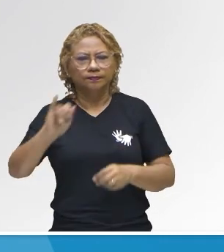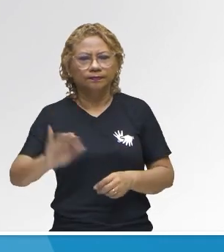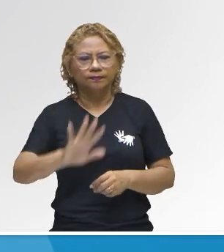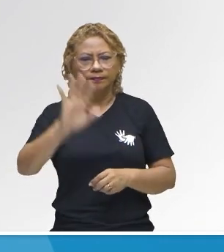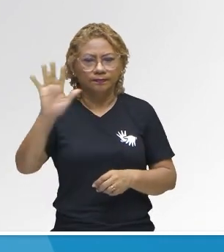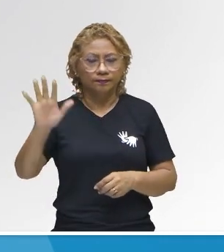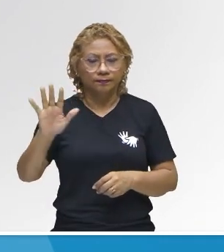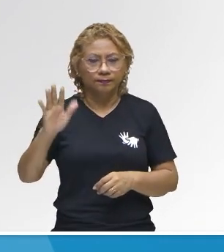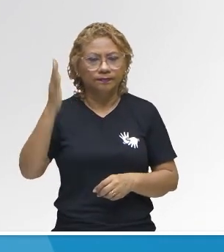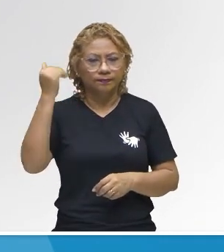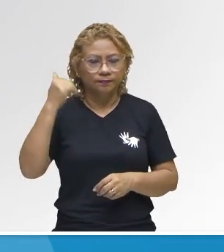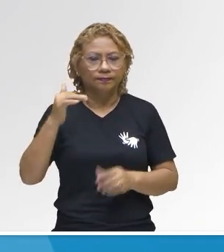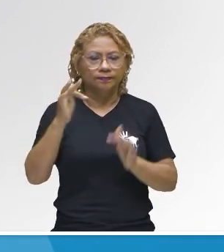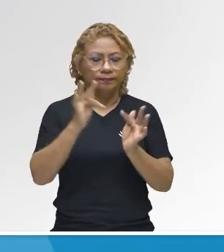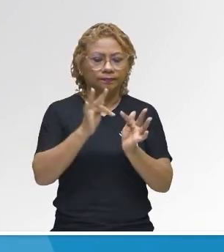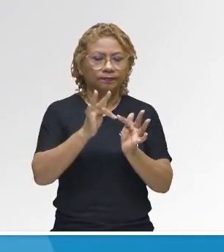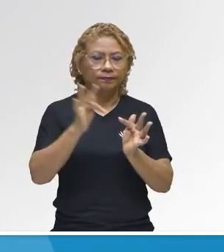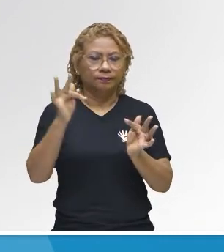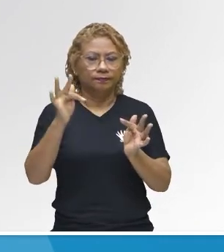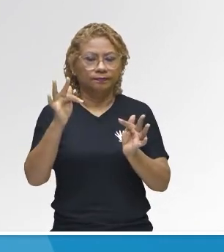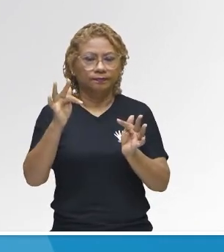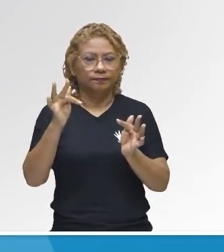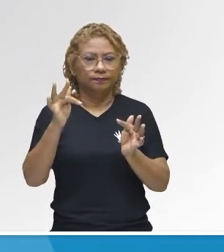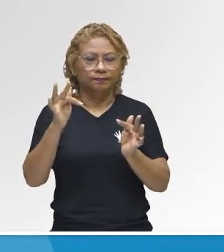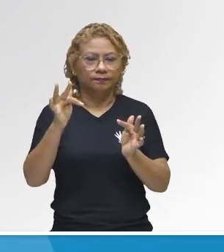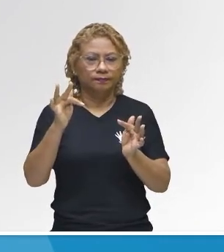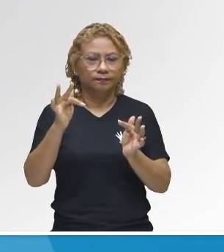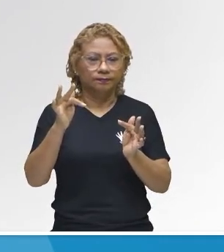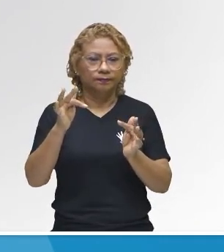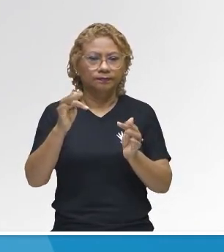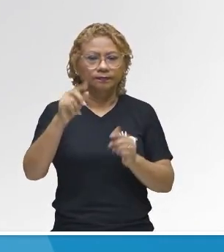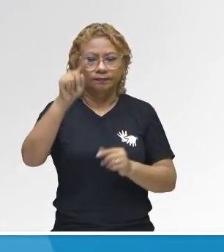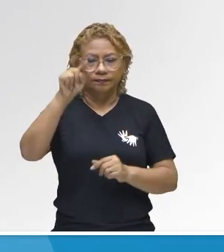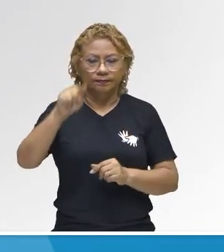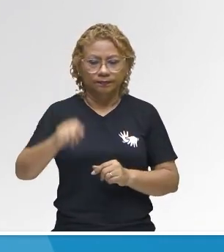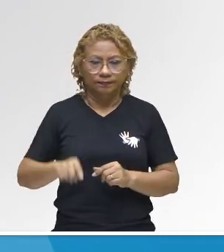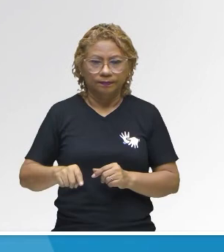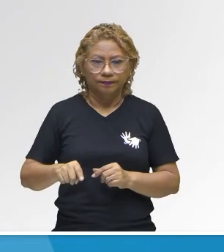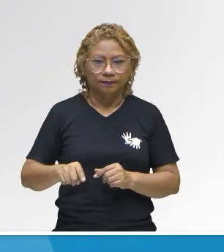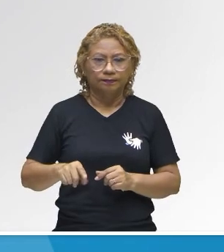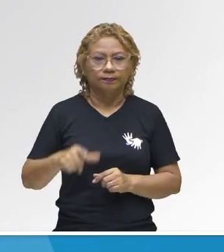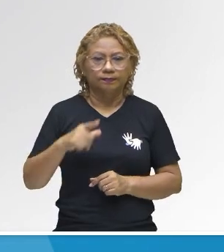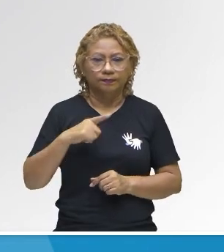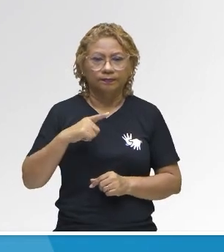função tangente, ela é de menos infinito até o mais